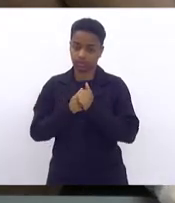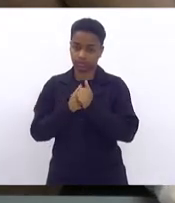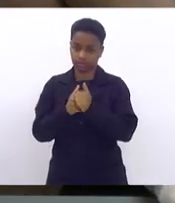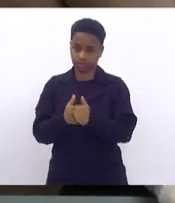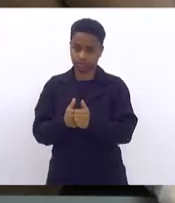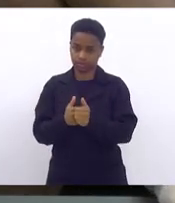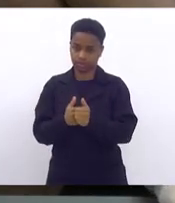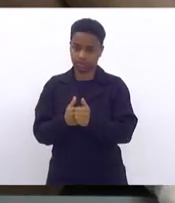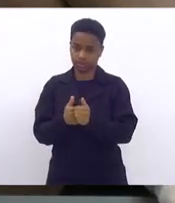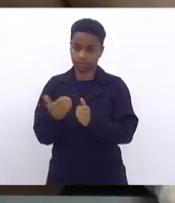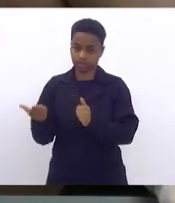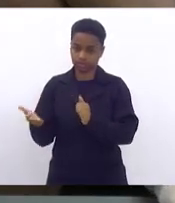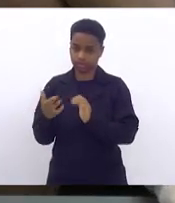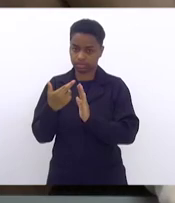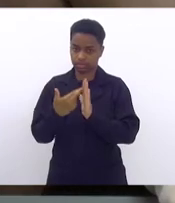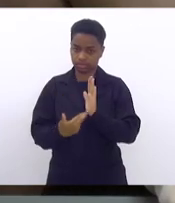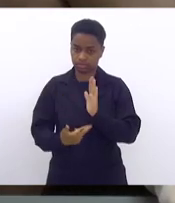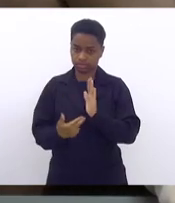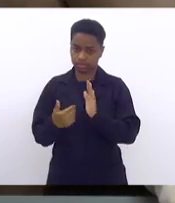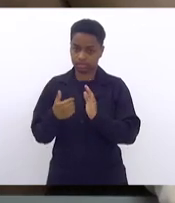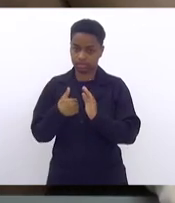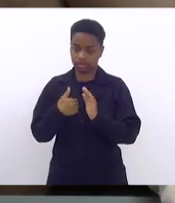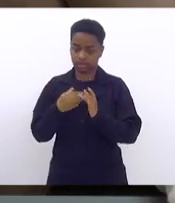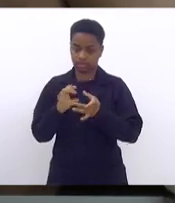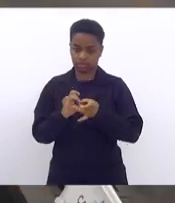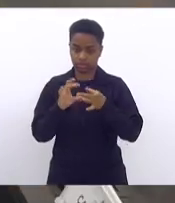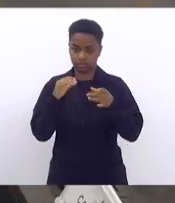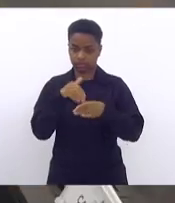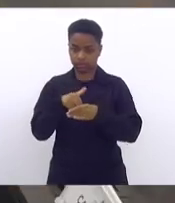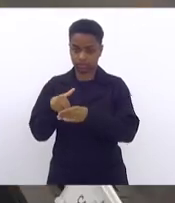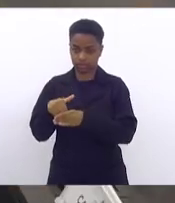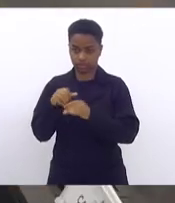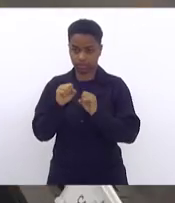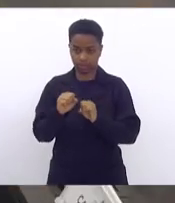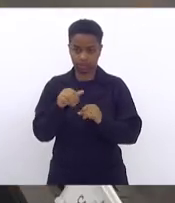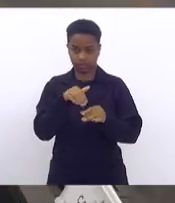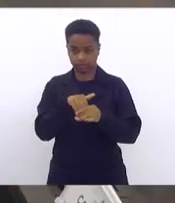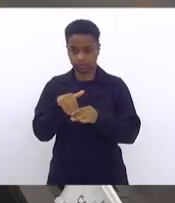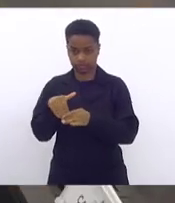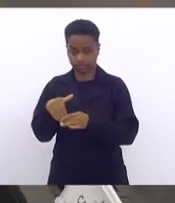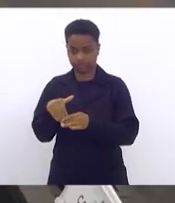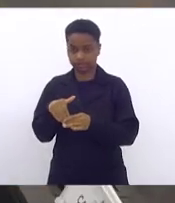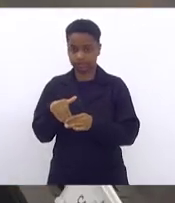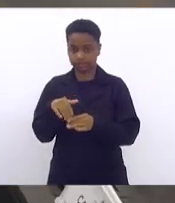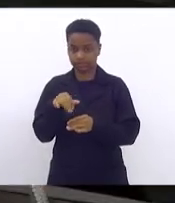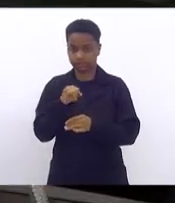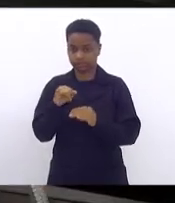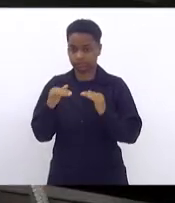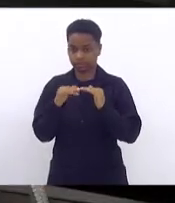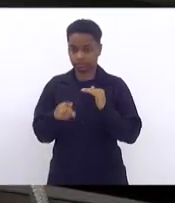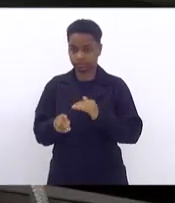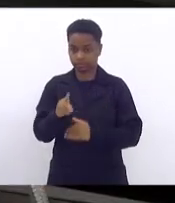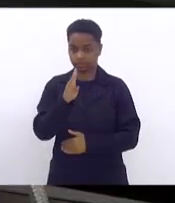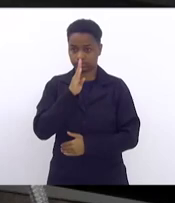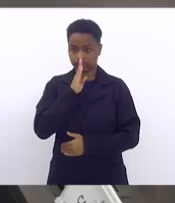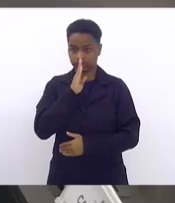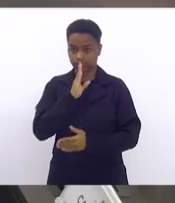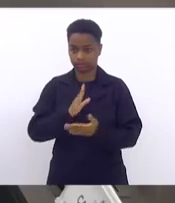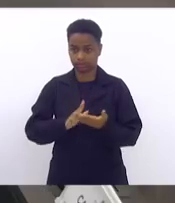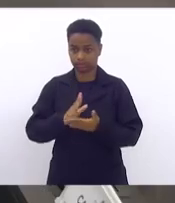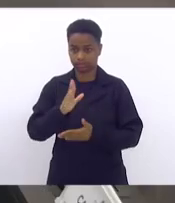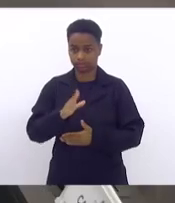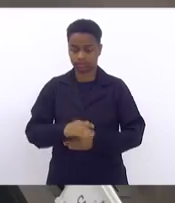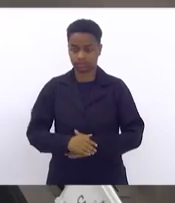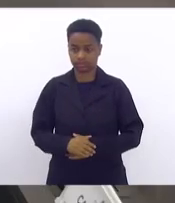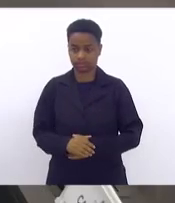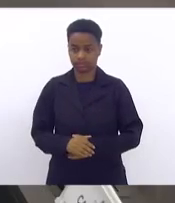o relator. Então, vou colocar em votação. Em votação, senhores que aprovam, permaneçam como estão, aprovado